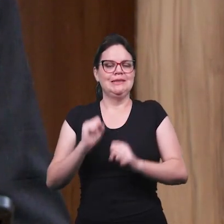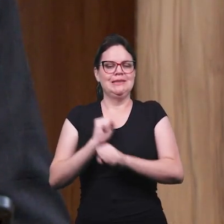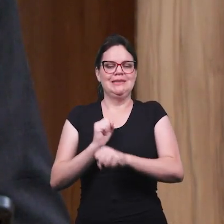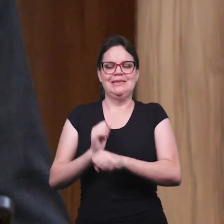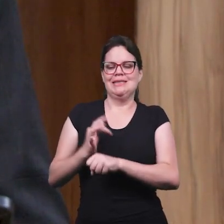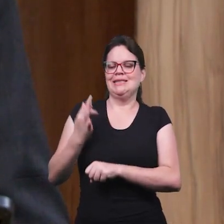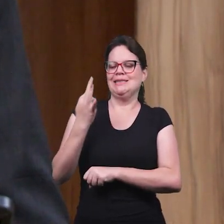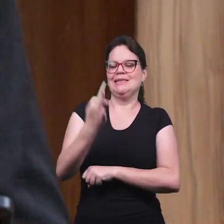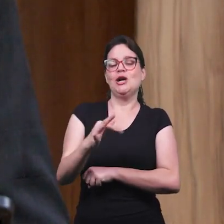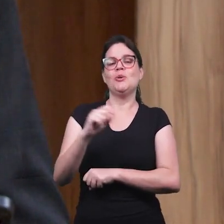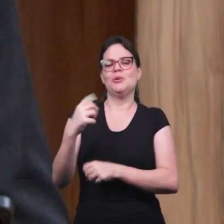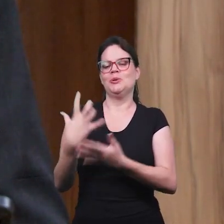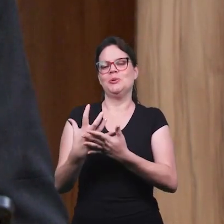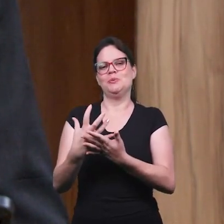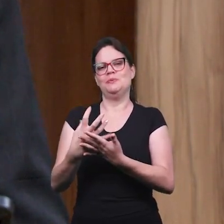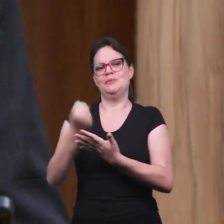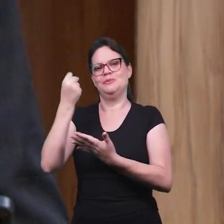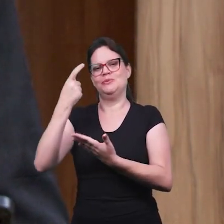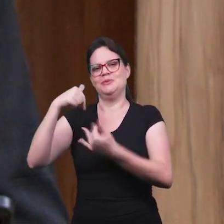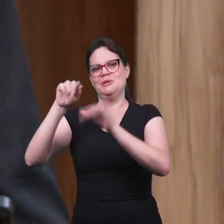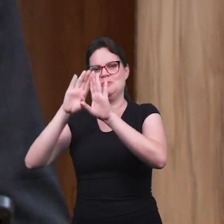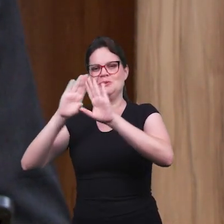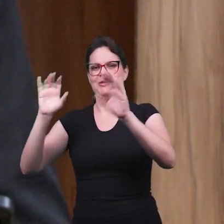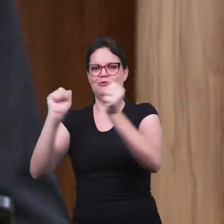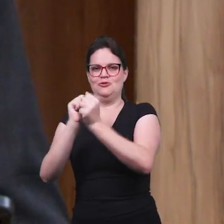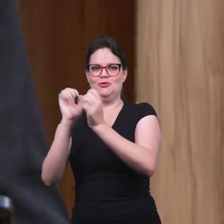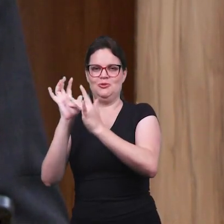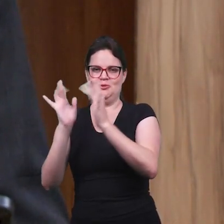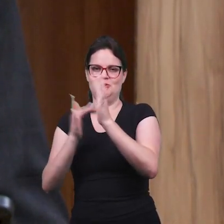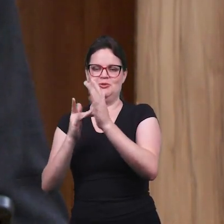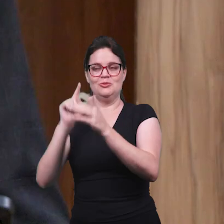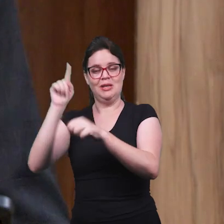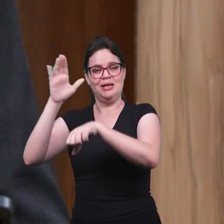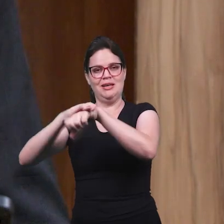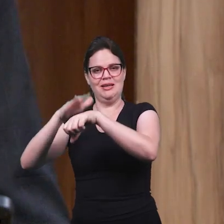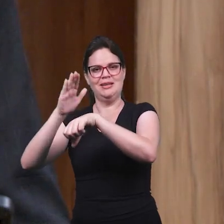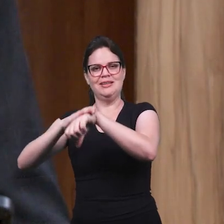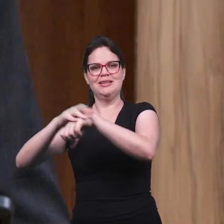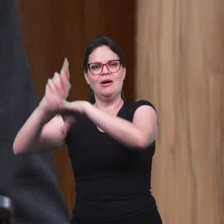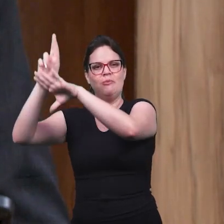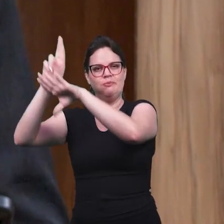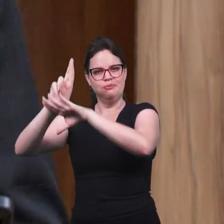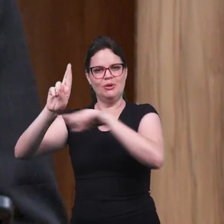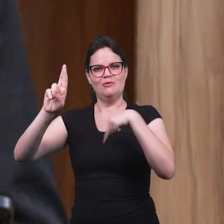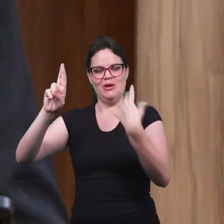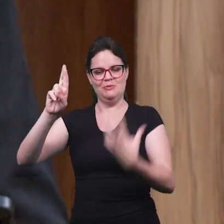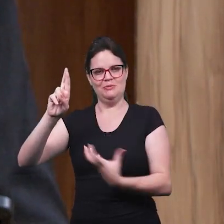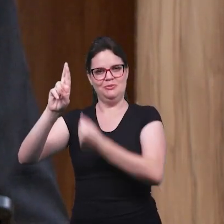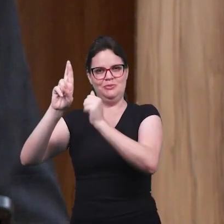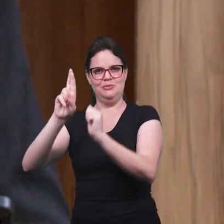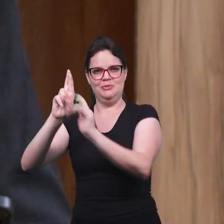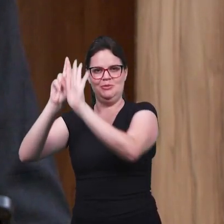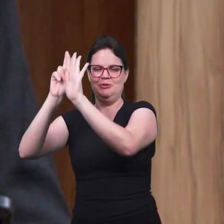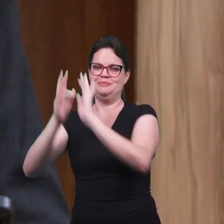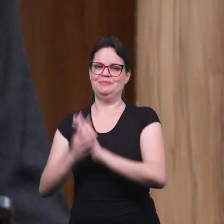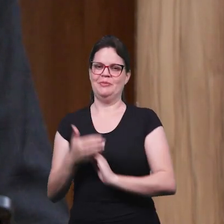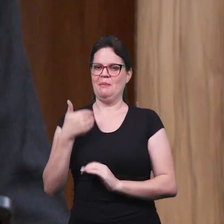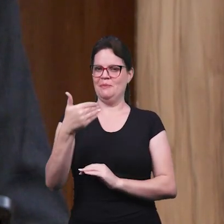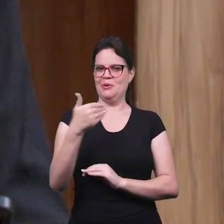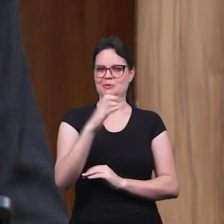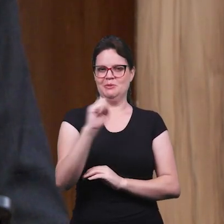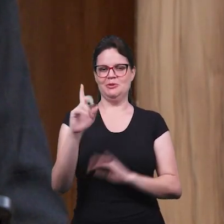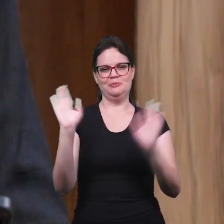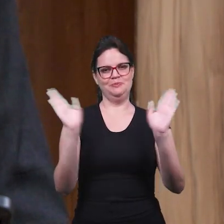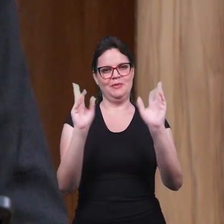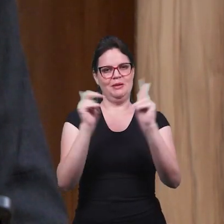esperança, que é o próprio Senhor Jesus. Ele mesmo, quem virá para nos buscar. Até o nosso próximo programa. A todos,